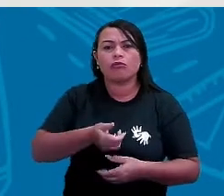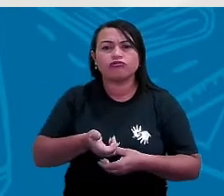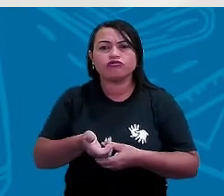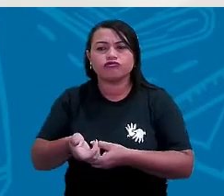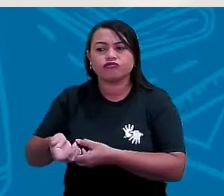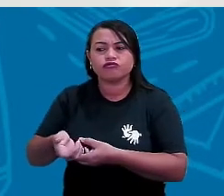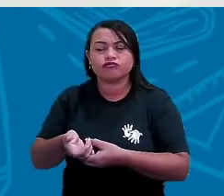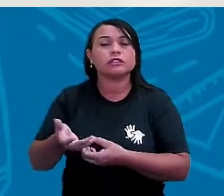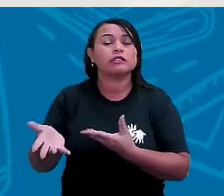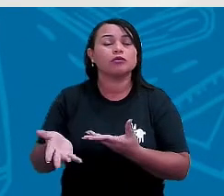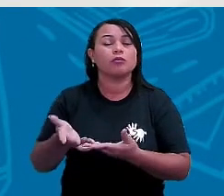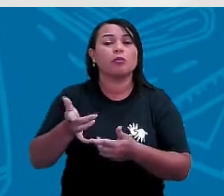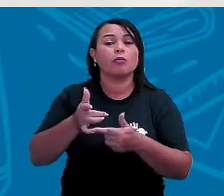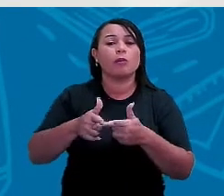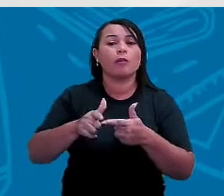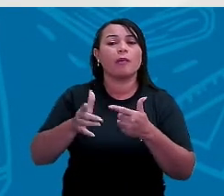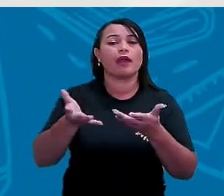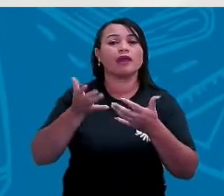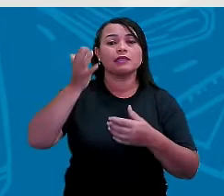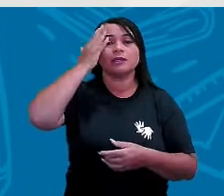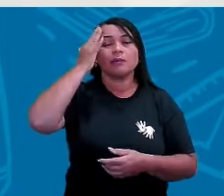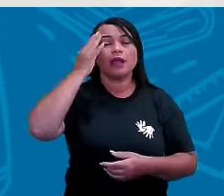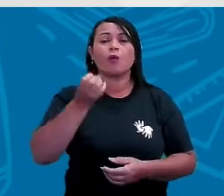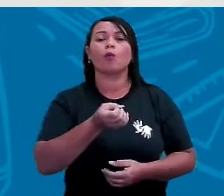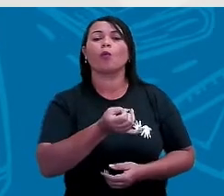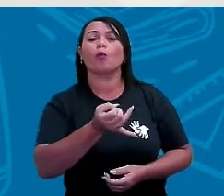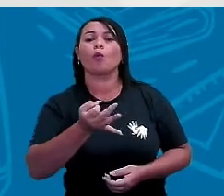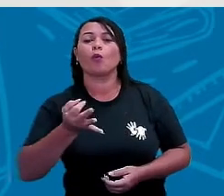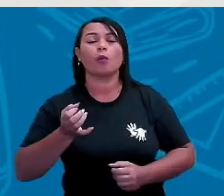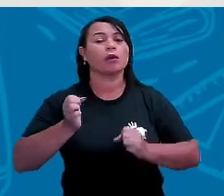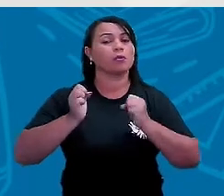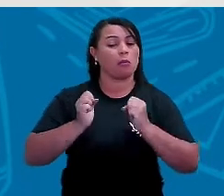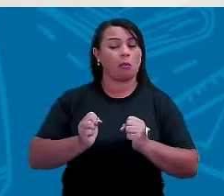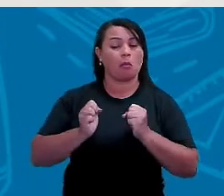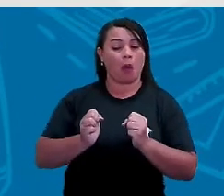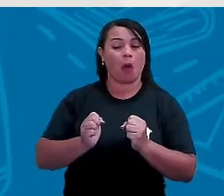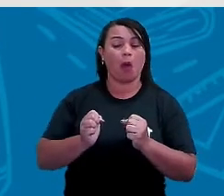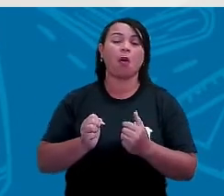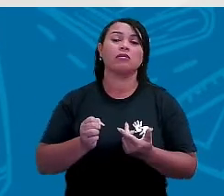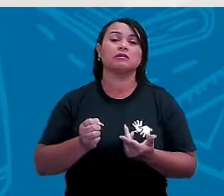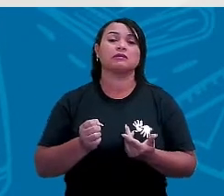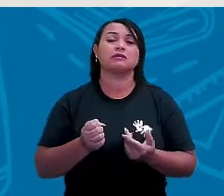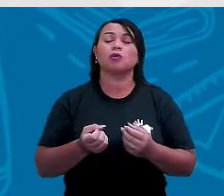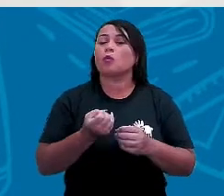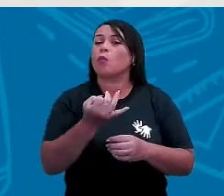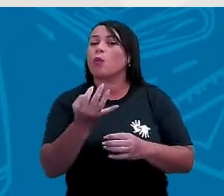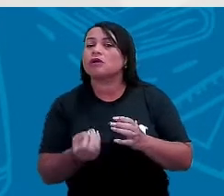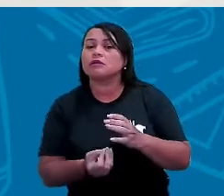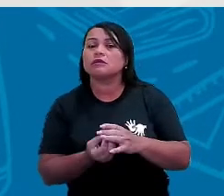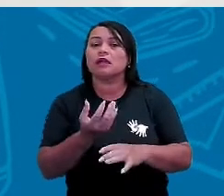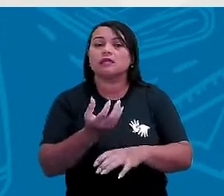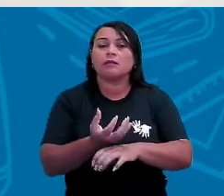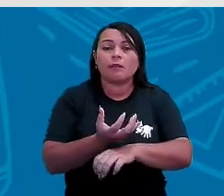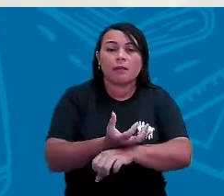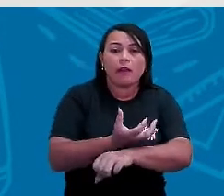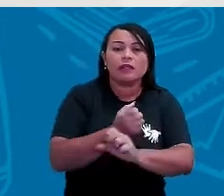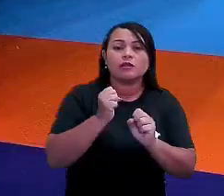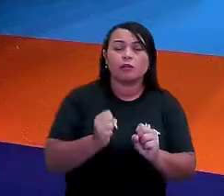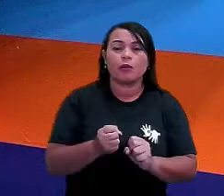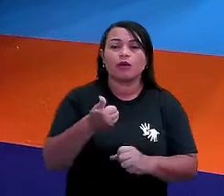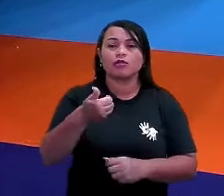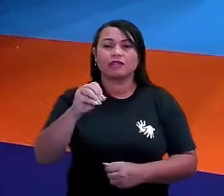que o problema quer saber é quanto ele pode regar, né? Quantas plantas ele pode regar com